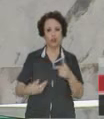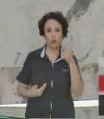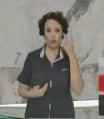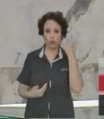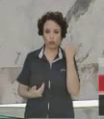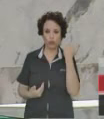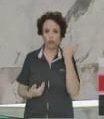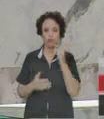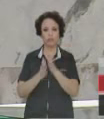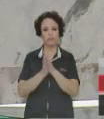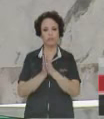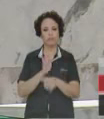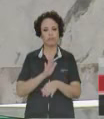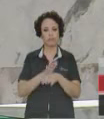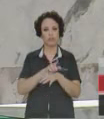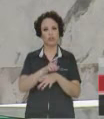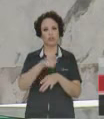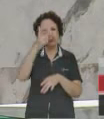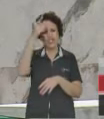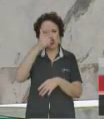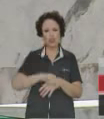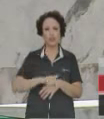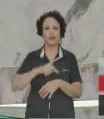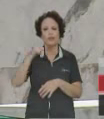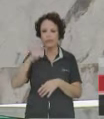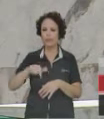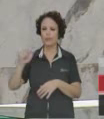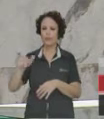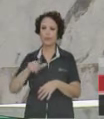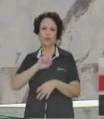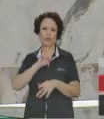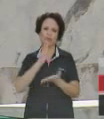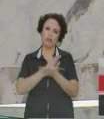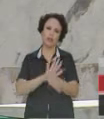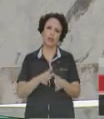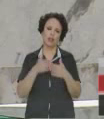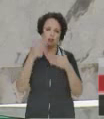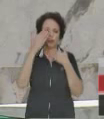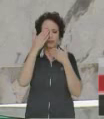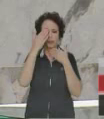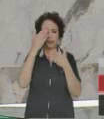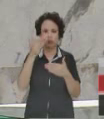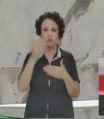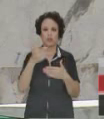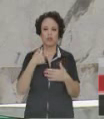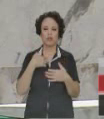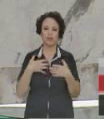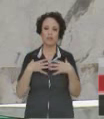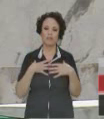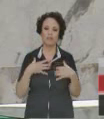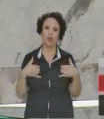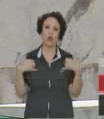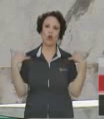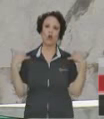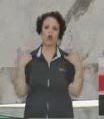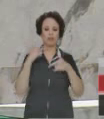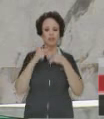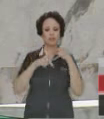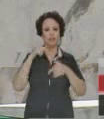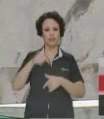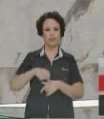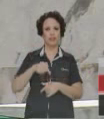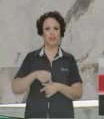tome uma providência para que isso não se repita mais naquela região muito obrigado fico muito honrado está aqui nesta casa porque